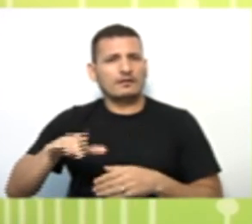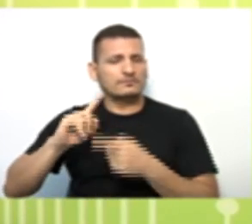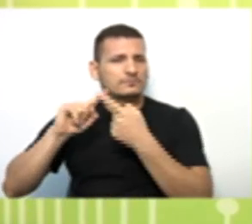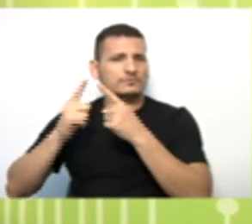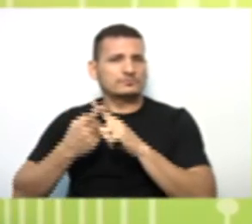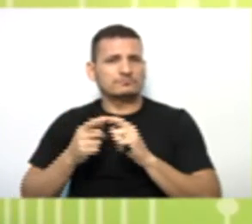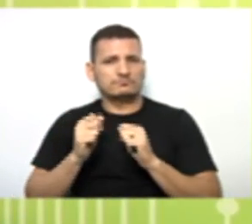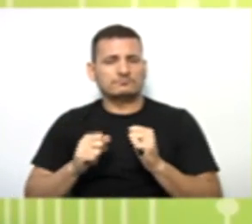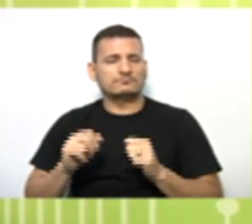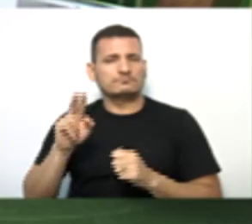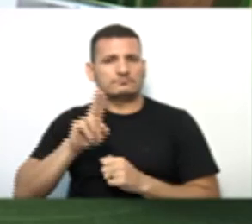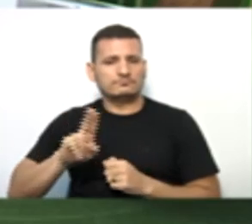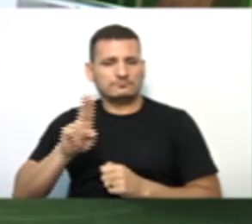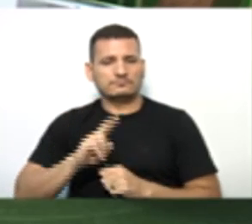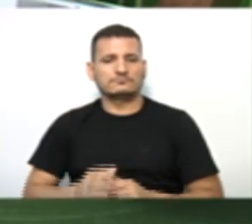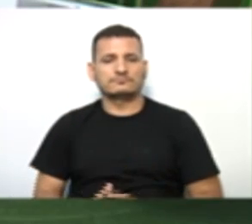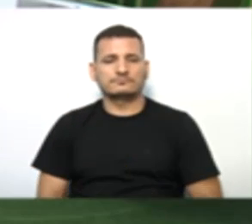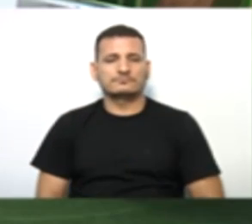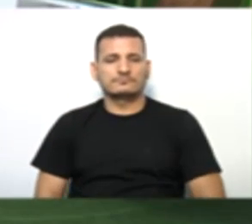pode ser aplicado? Quem respondeu aí?